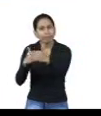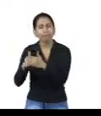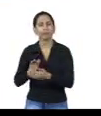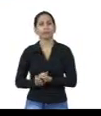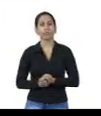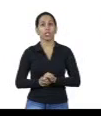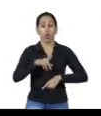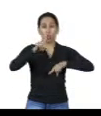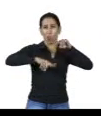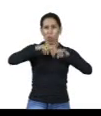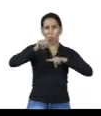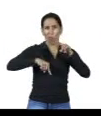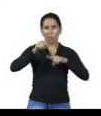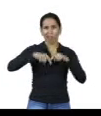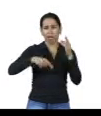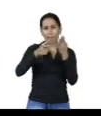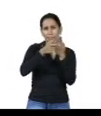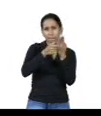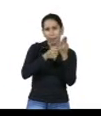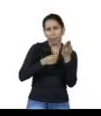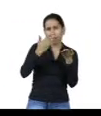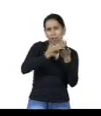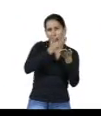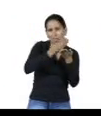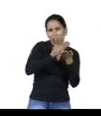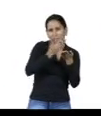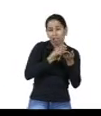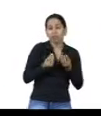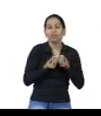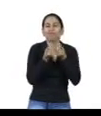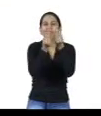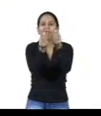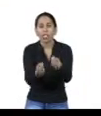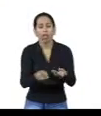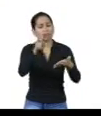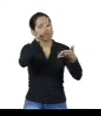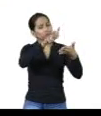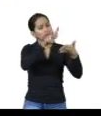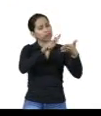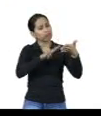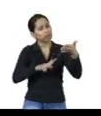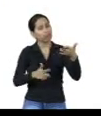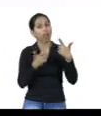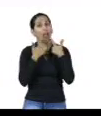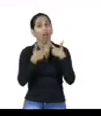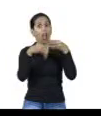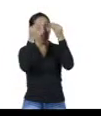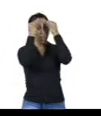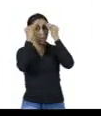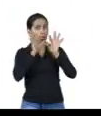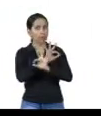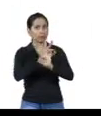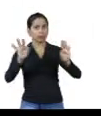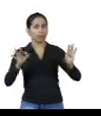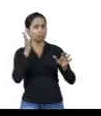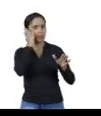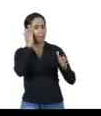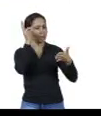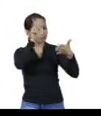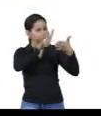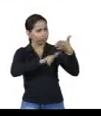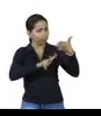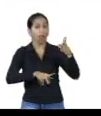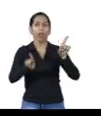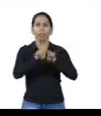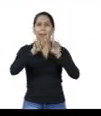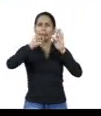utilizado no treinamento deve ser produzido em linguagem adequada aos trabalhadores e ser mantido à disposição da fiscalização, bem como a